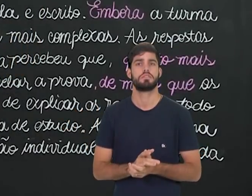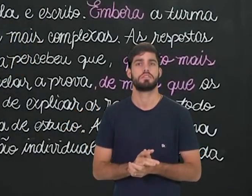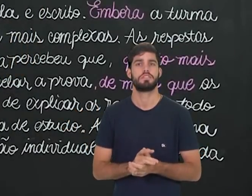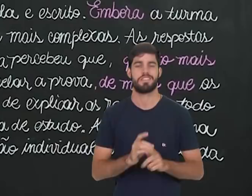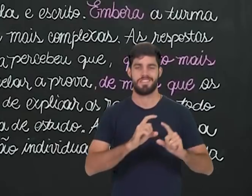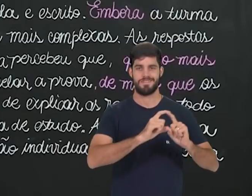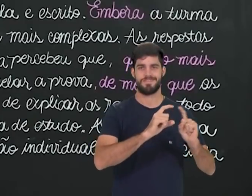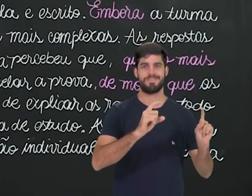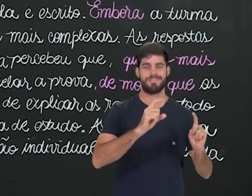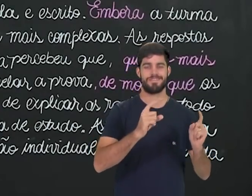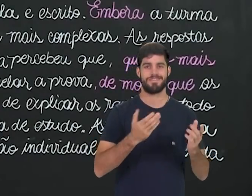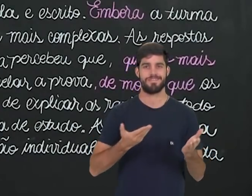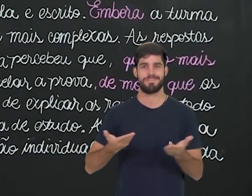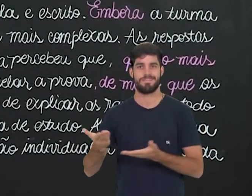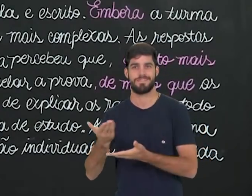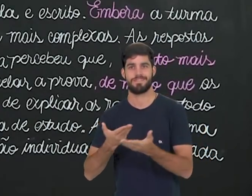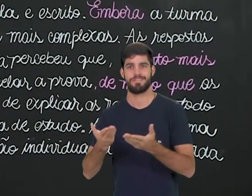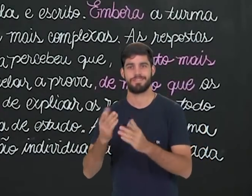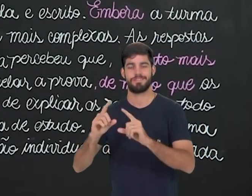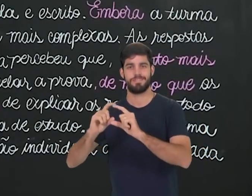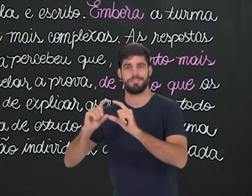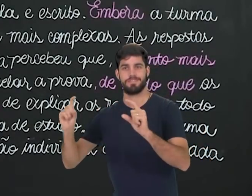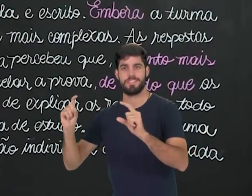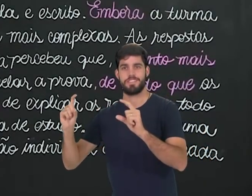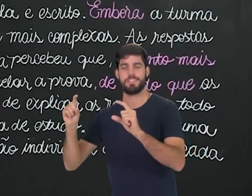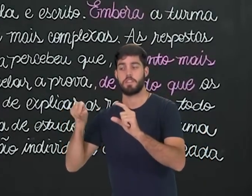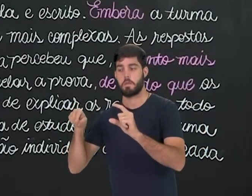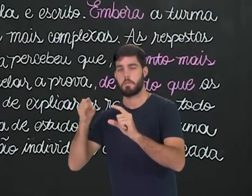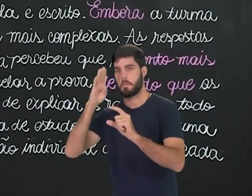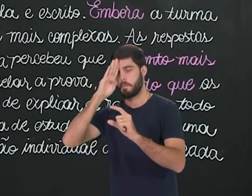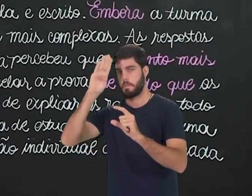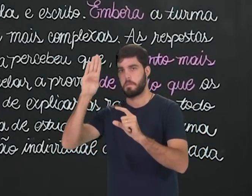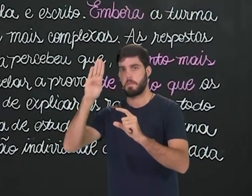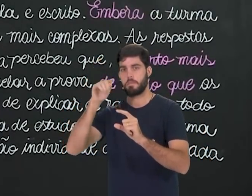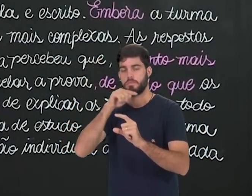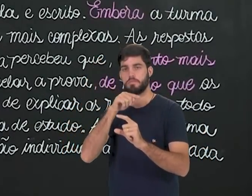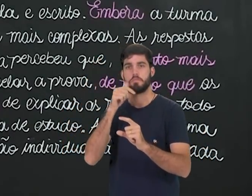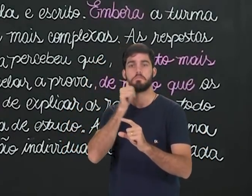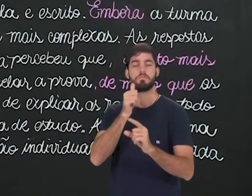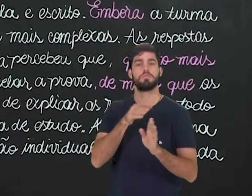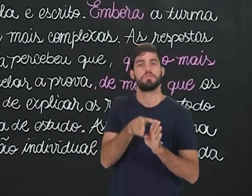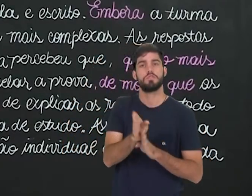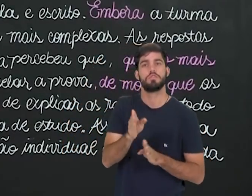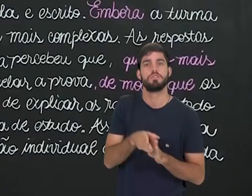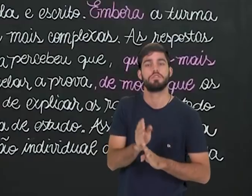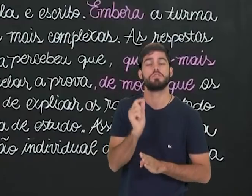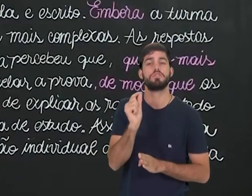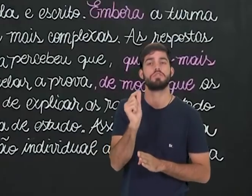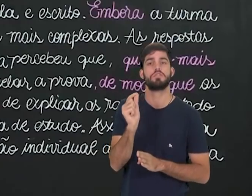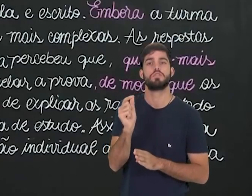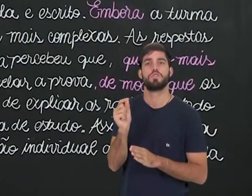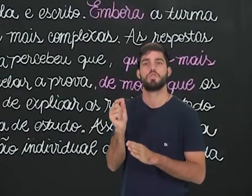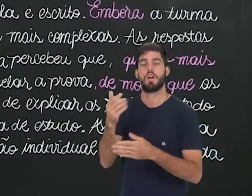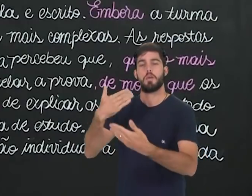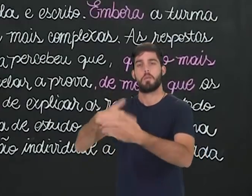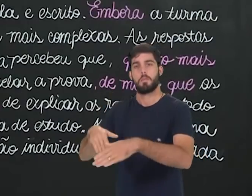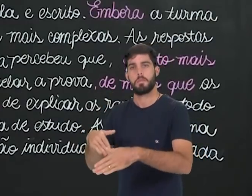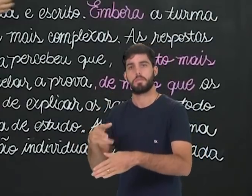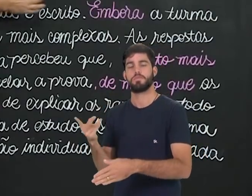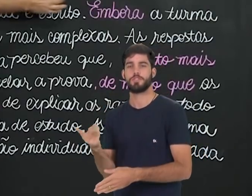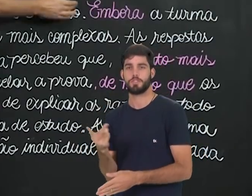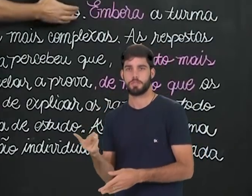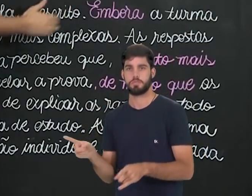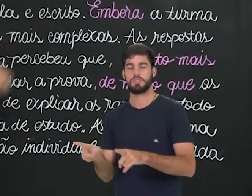relaciona, essa oração se relaciona à oração principal. Segundo foi orientado pela professora, o teste será em